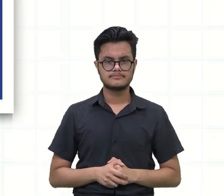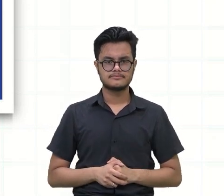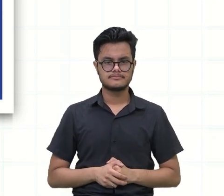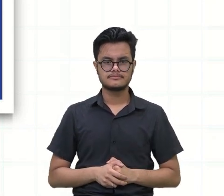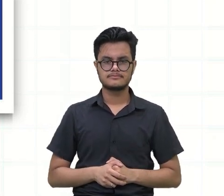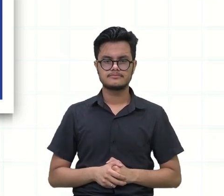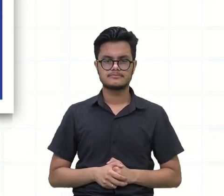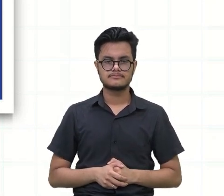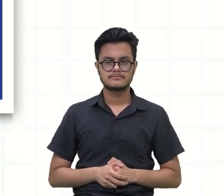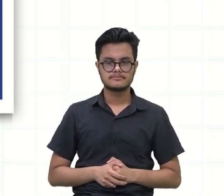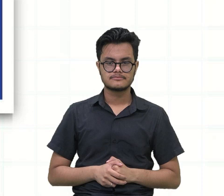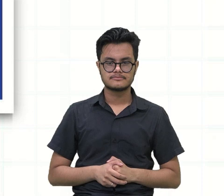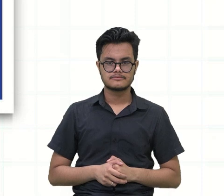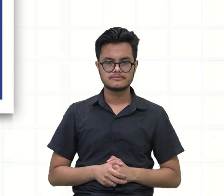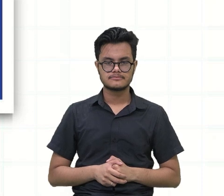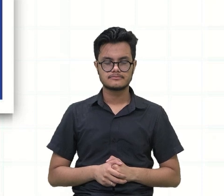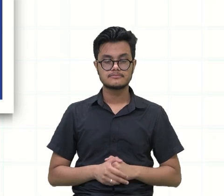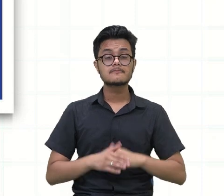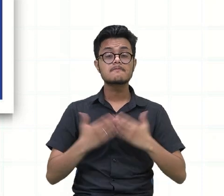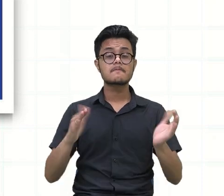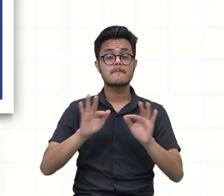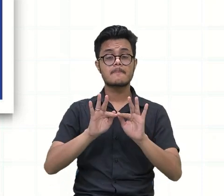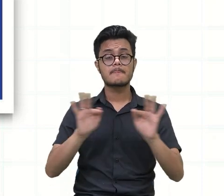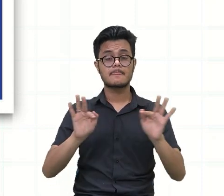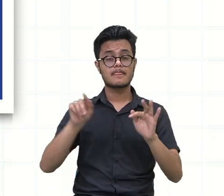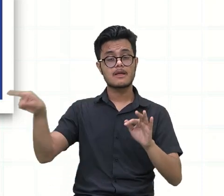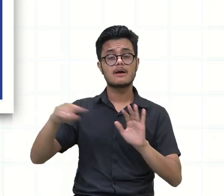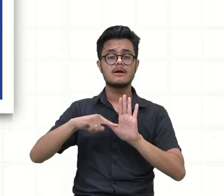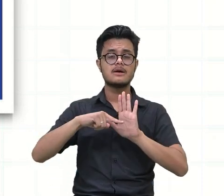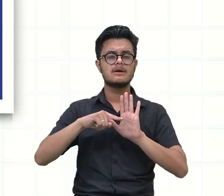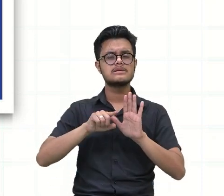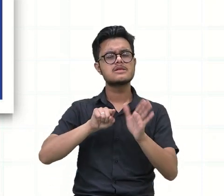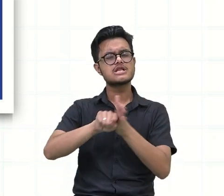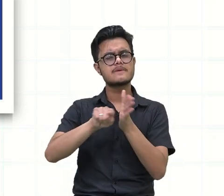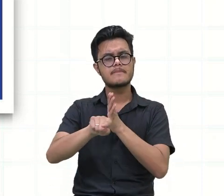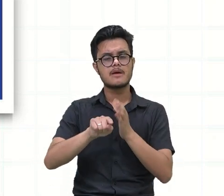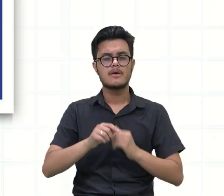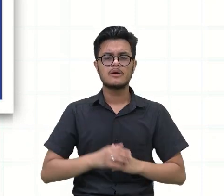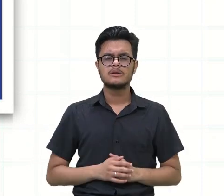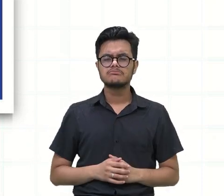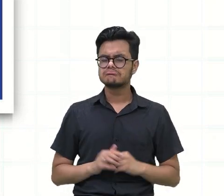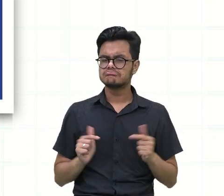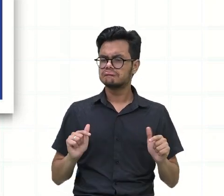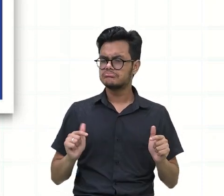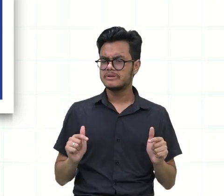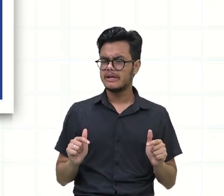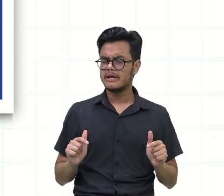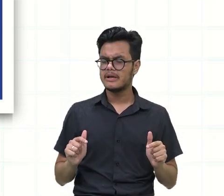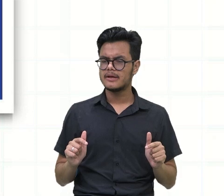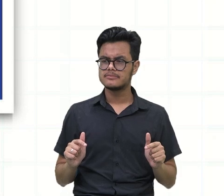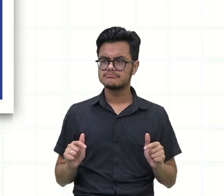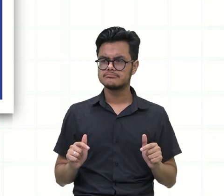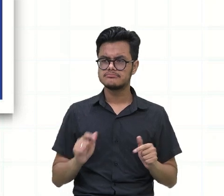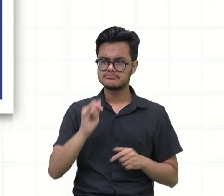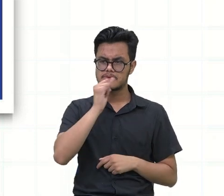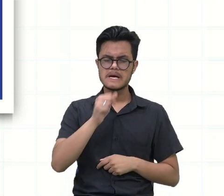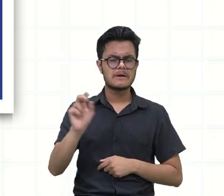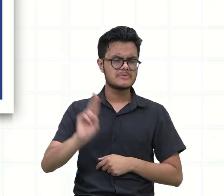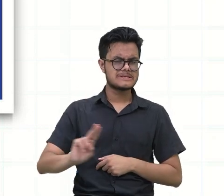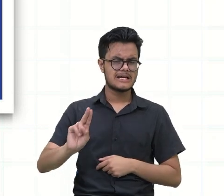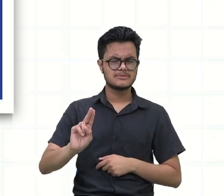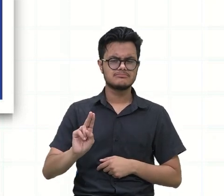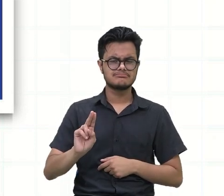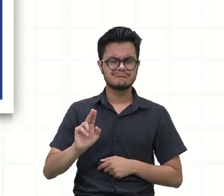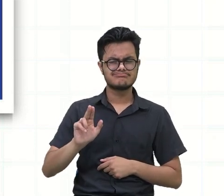utilizando as frases interrogativas, né, que eu ainda não havia visto, né, assim, muito o uso, né,